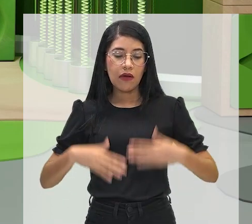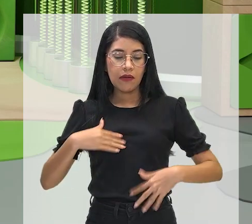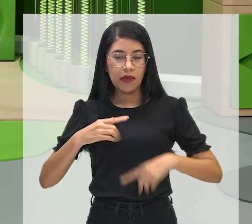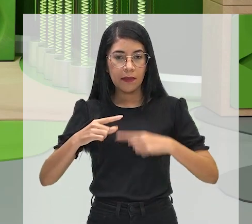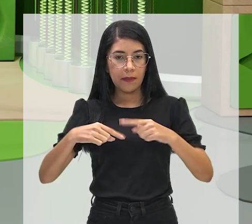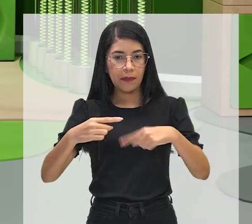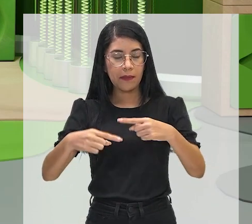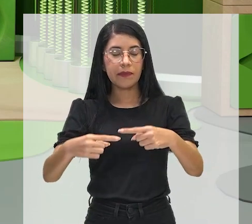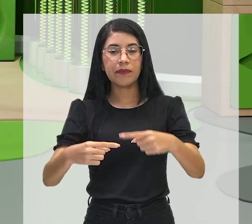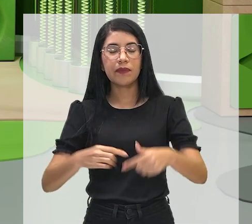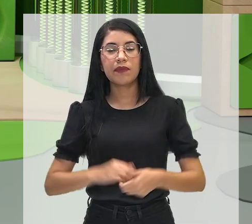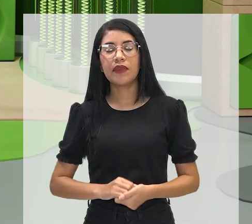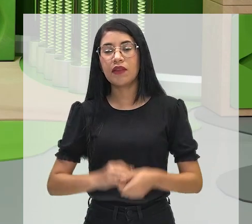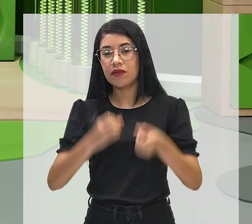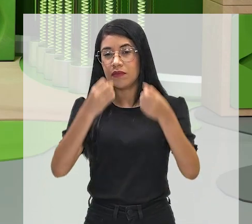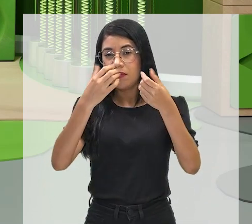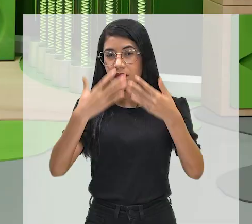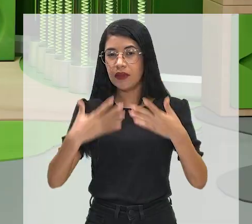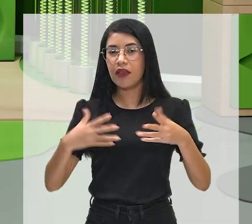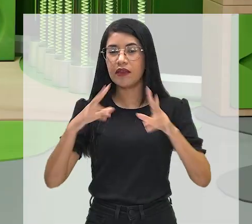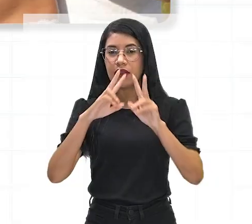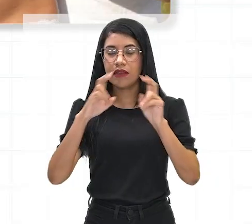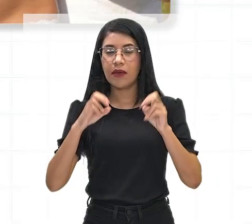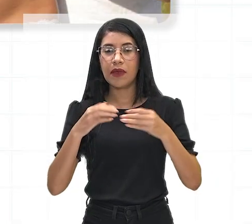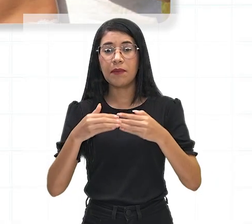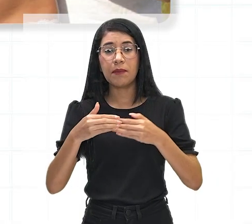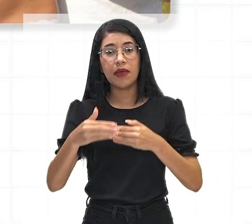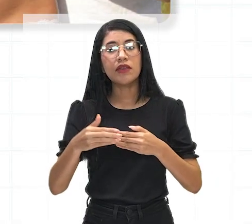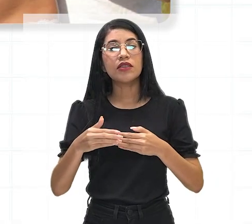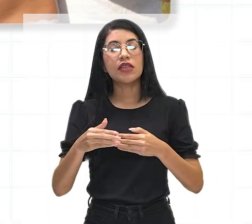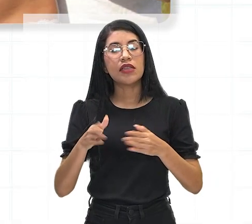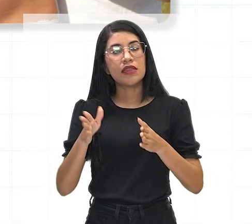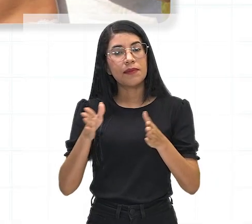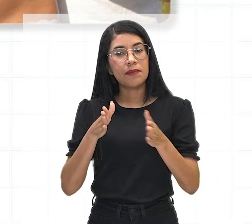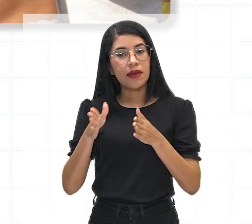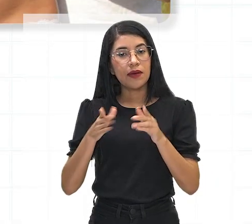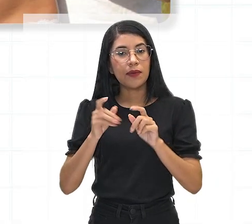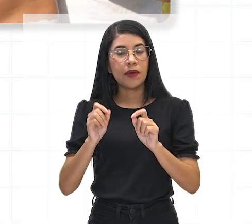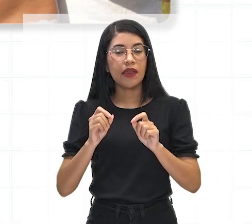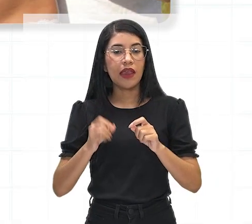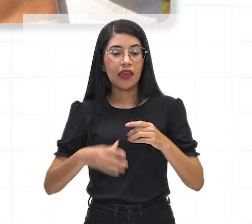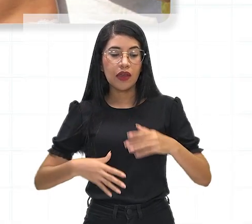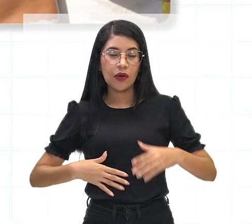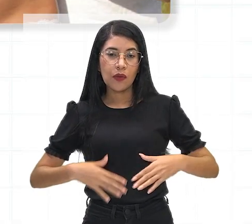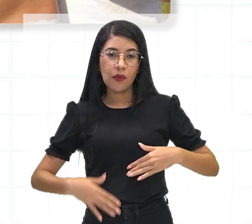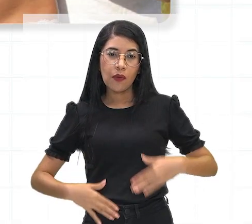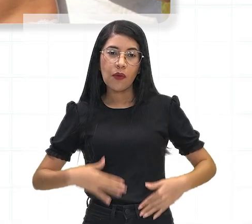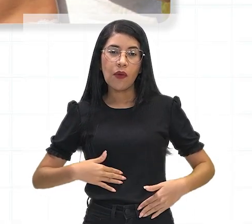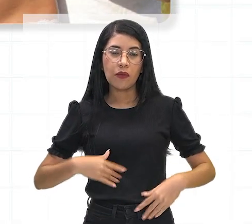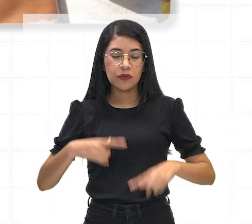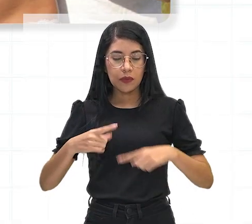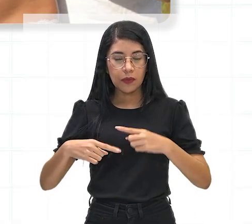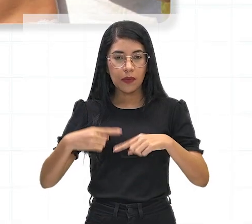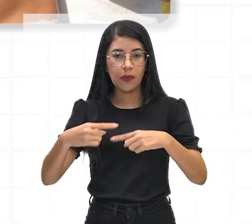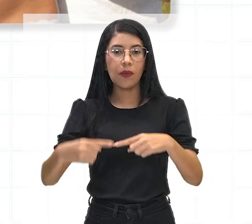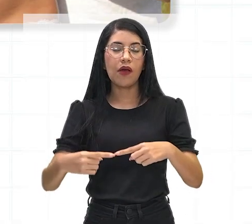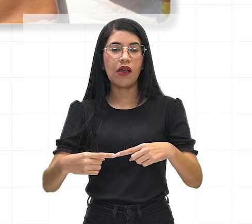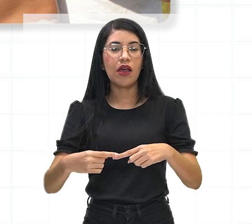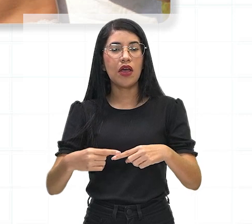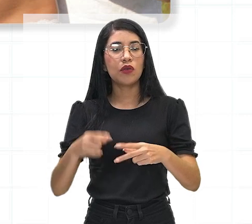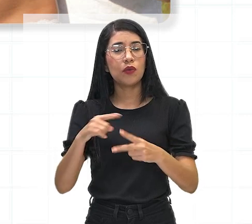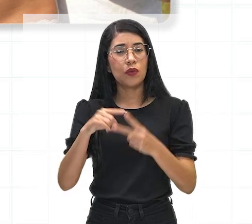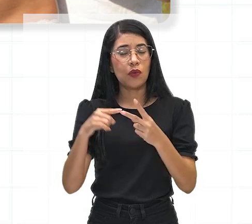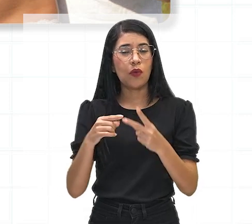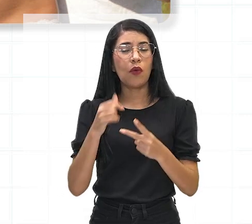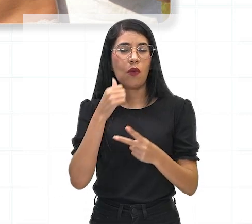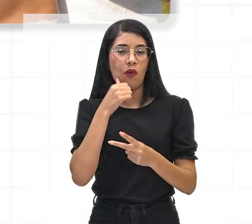reprodução. Então, a gente falando um pouquinho sobre isso, olha, é a partir desse período que os órgãos ligados à